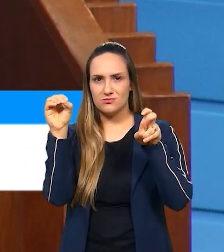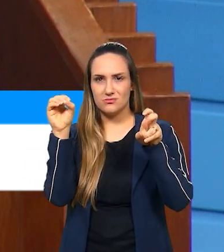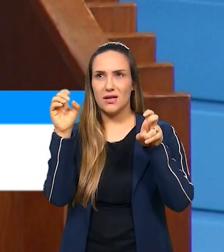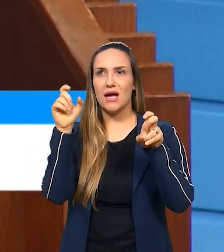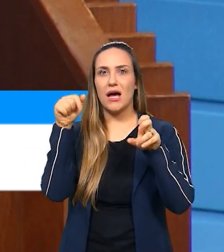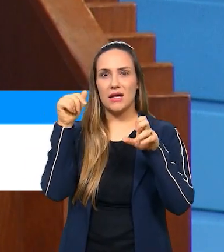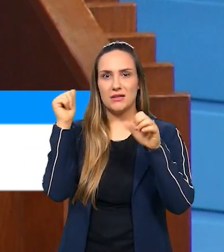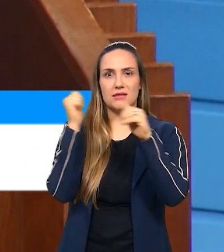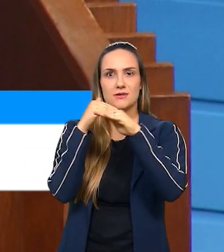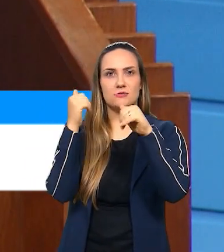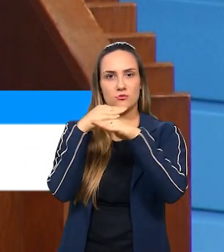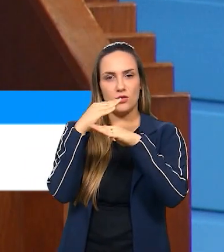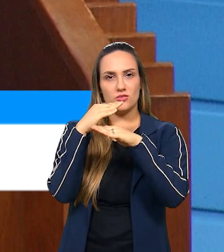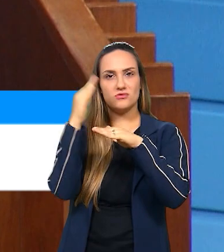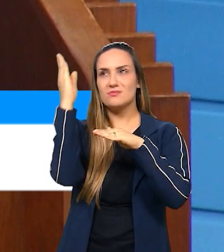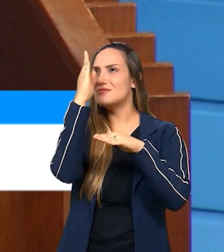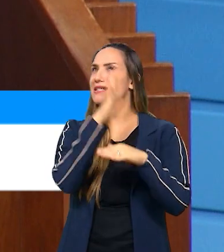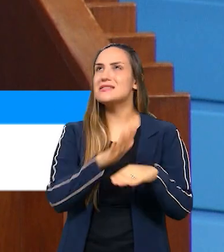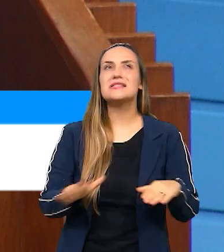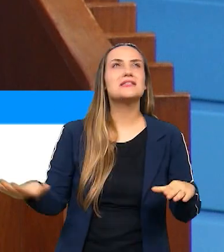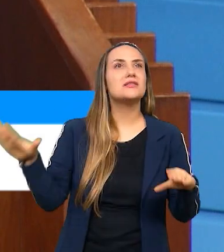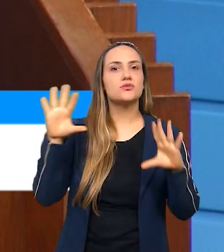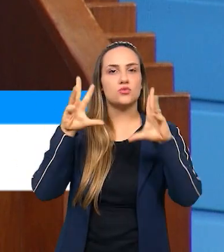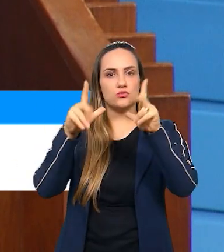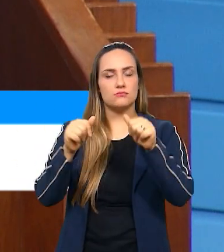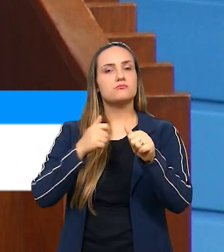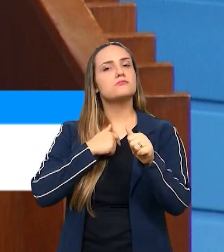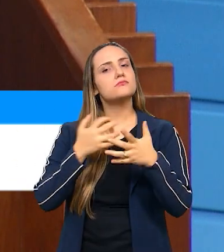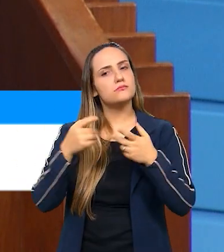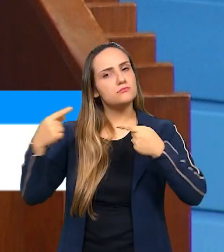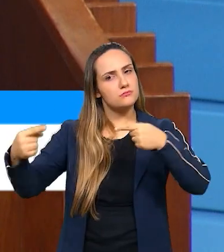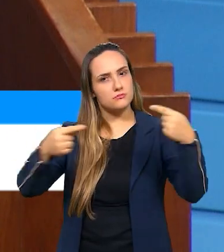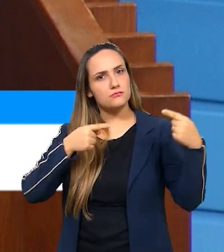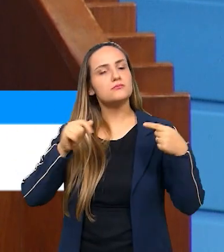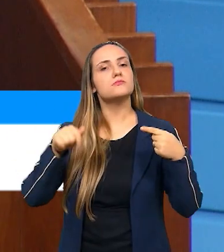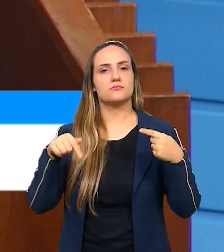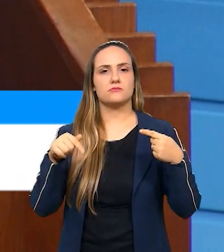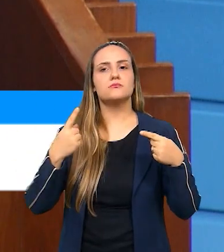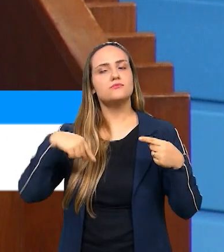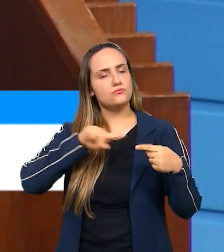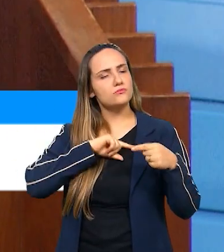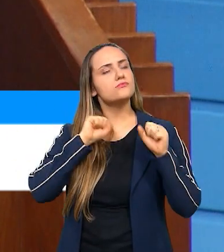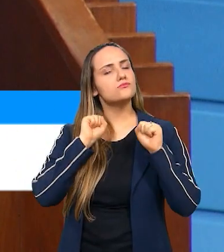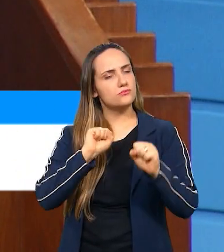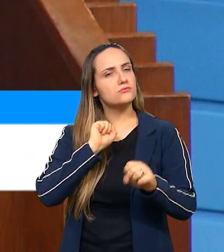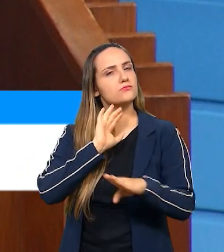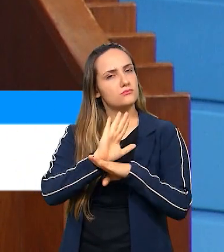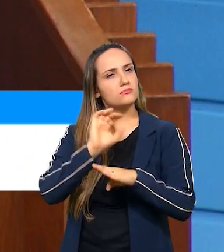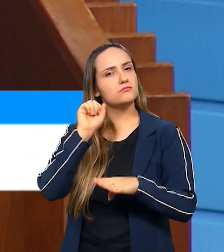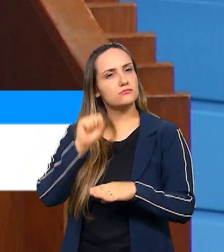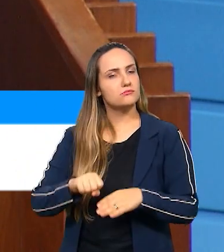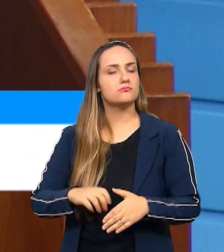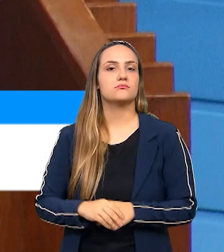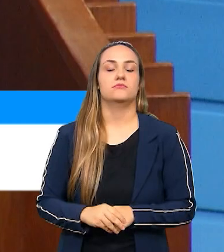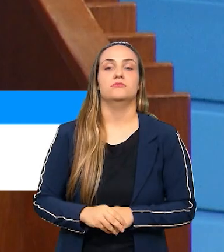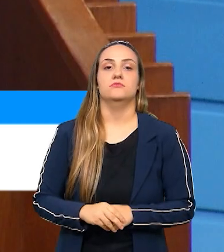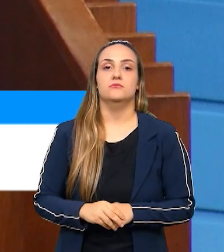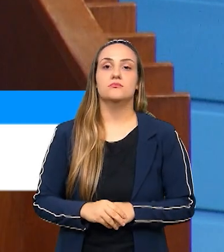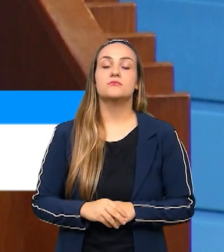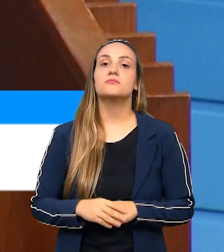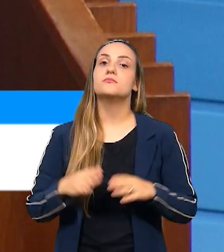coletivo em todo o Brasil, trago para essa casa essa discussão que acredito que nós temos muito a contribuir nesse